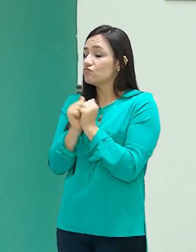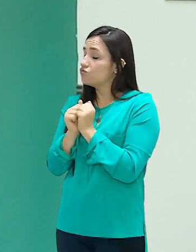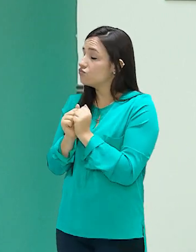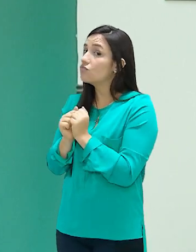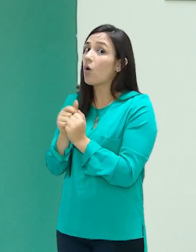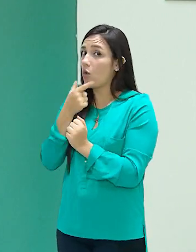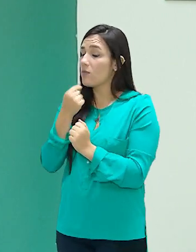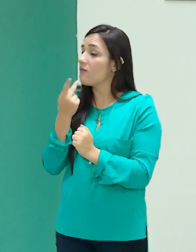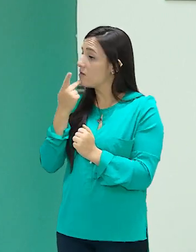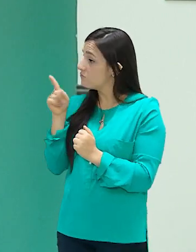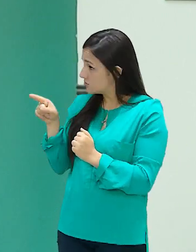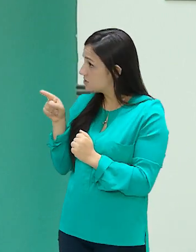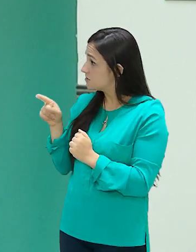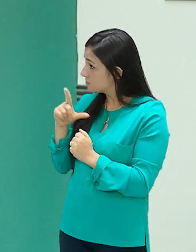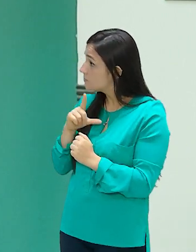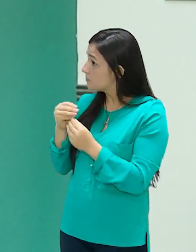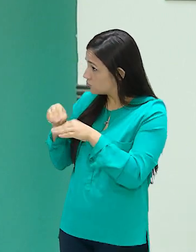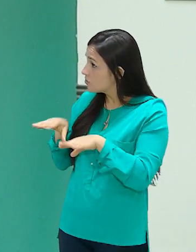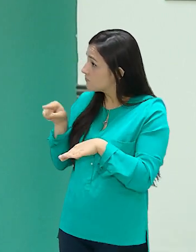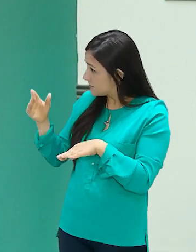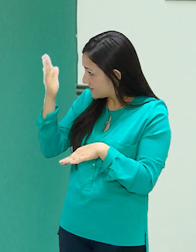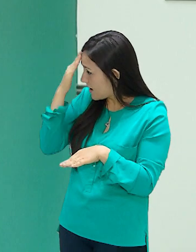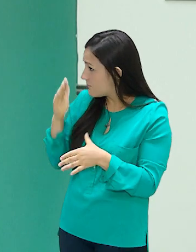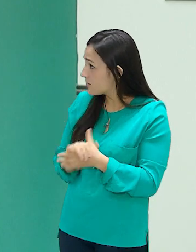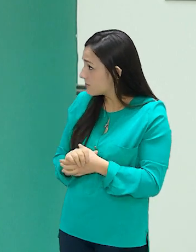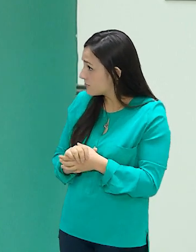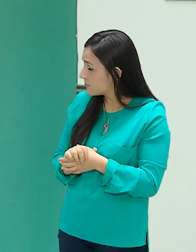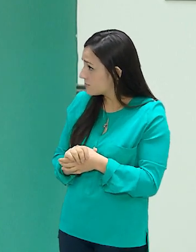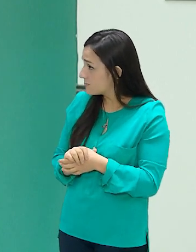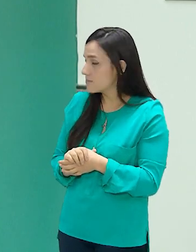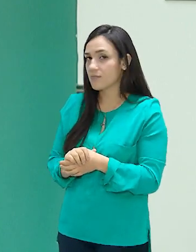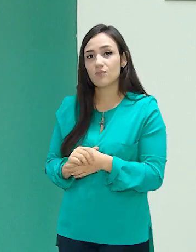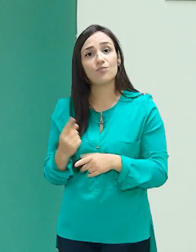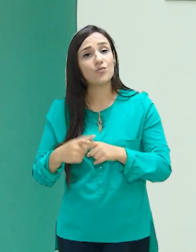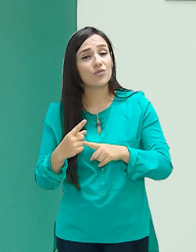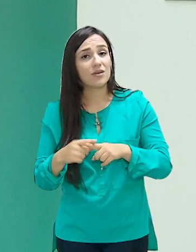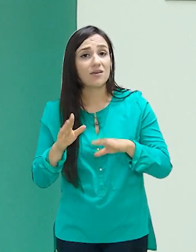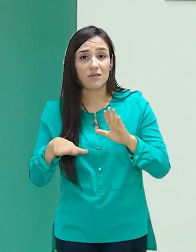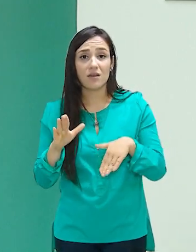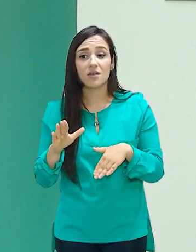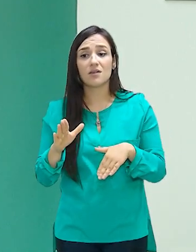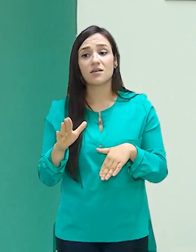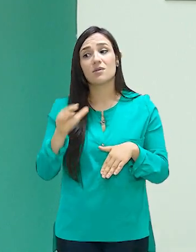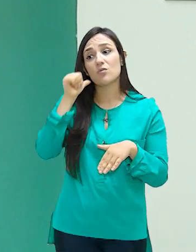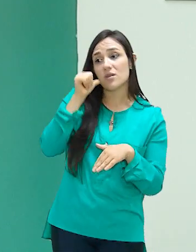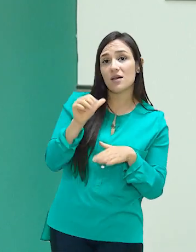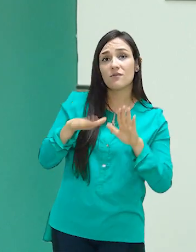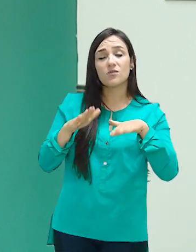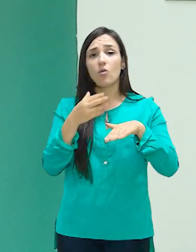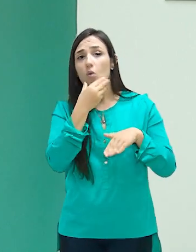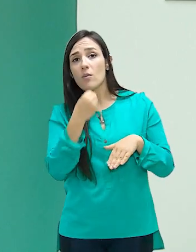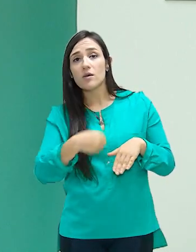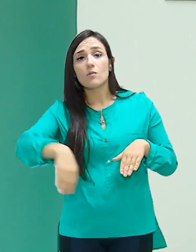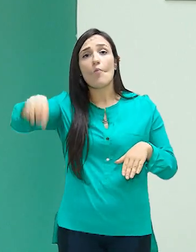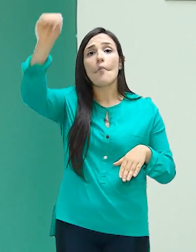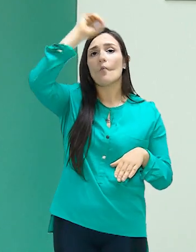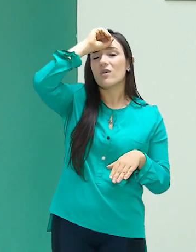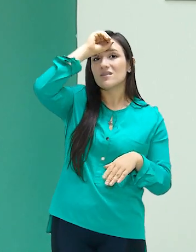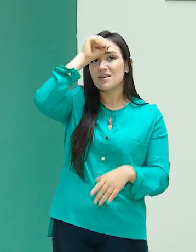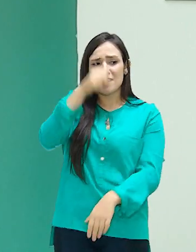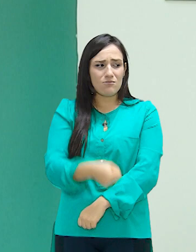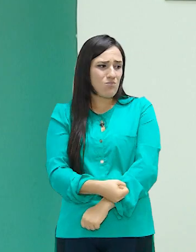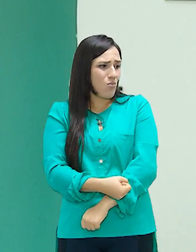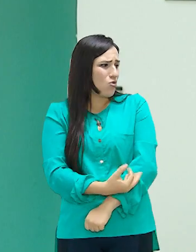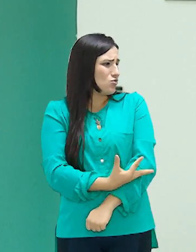você está sendo prejudicada aqui e aqui. Porque, muitas vezes, não vou dizer só a mulher, mas o homem, ele também, ali naquele